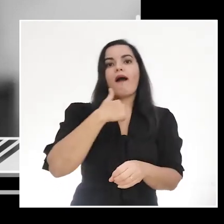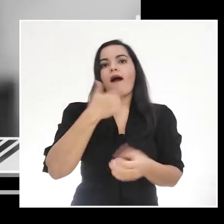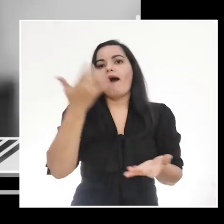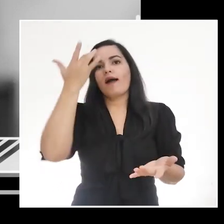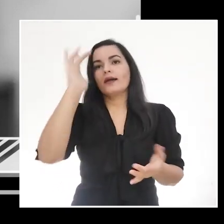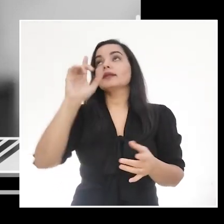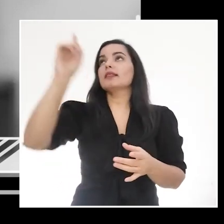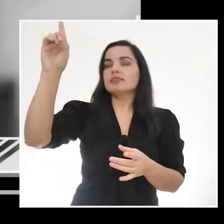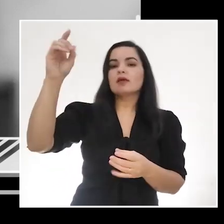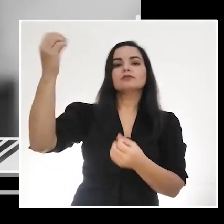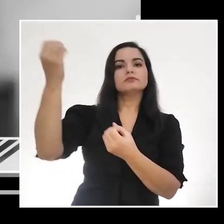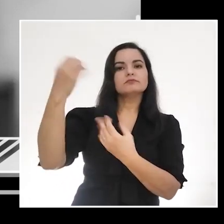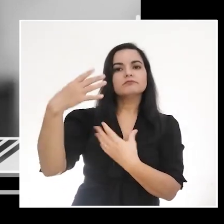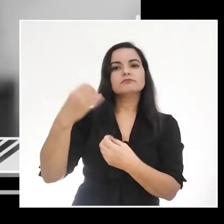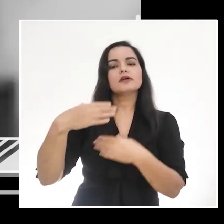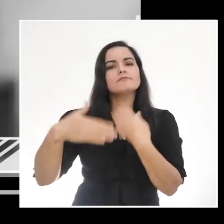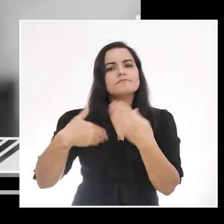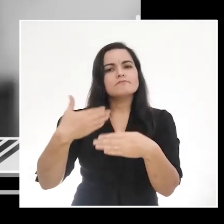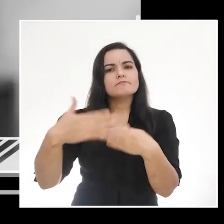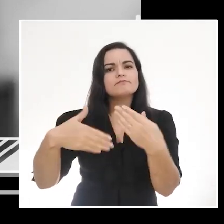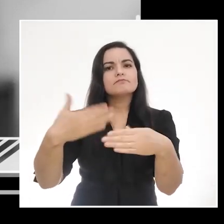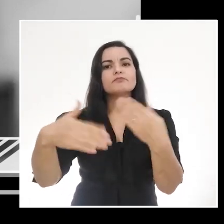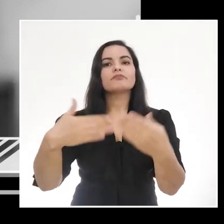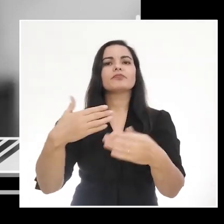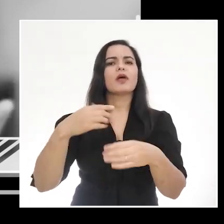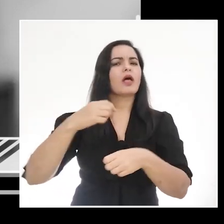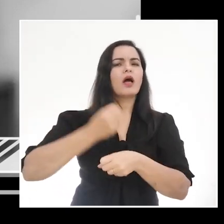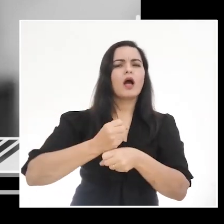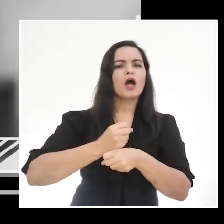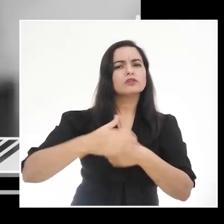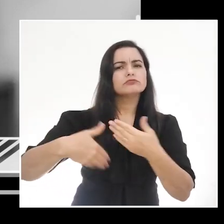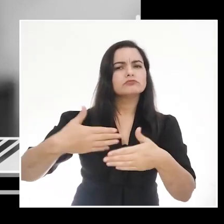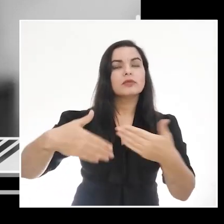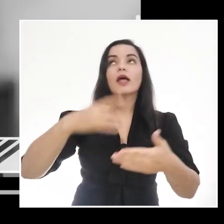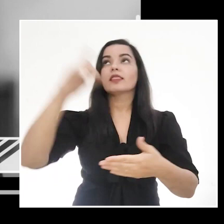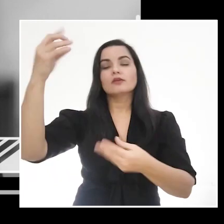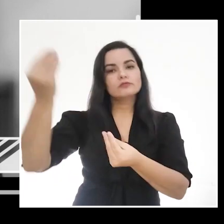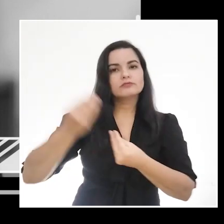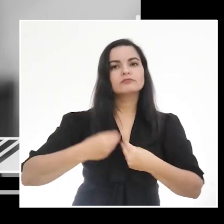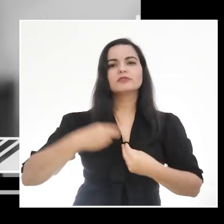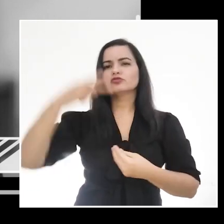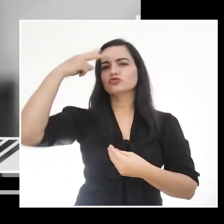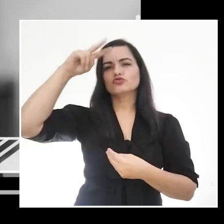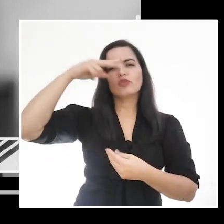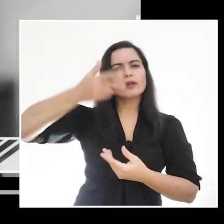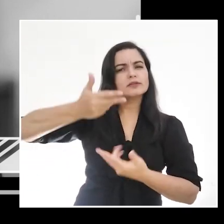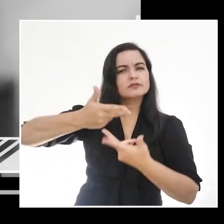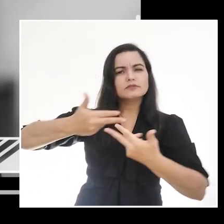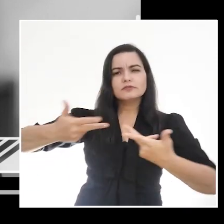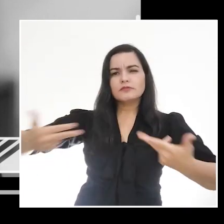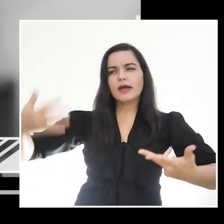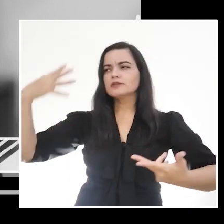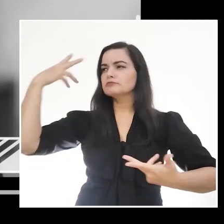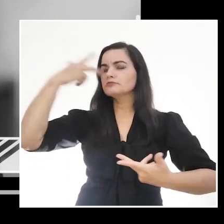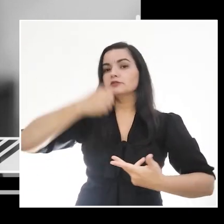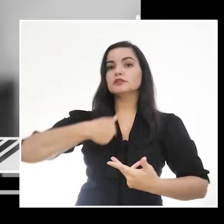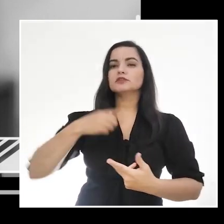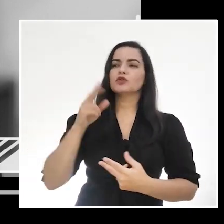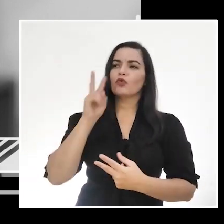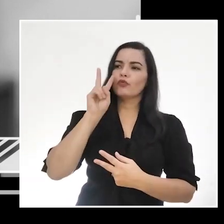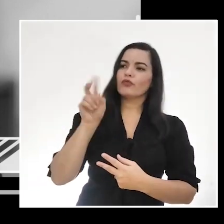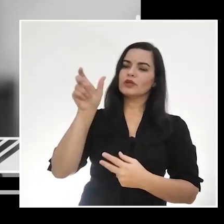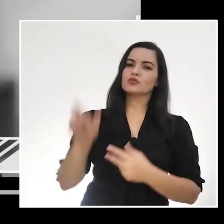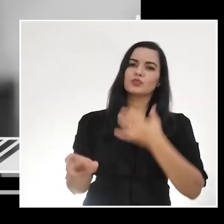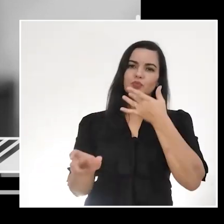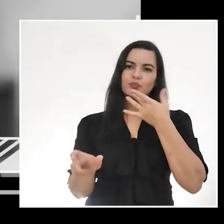devia fazer, mas não sabia o como, da maneira melhor que fosse possível. No decorrer, então, desses anos, Deus tem dado